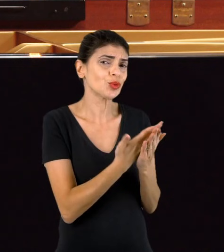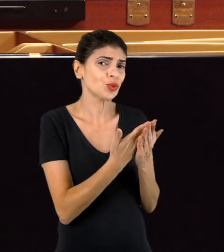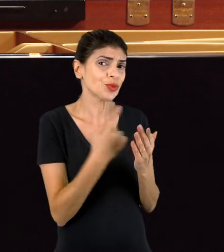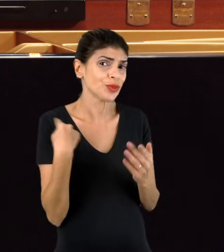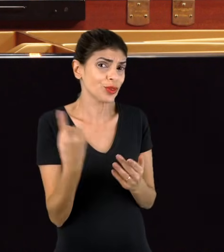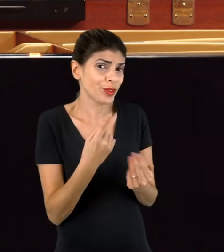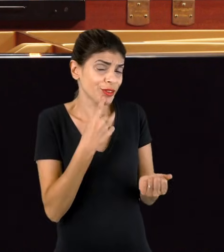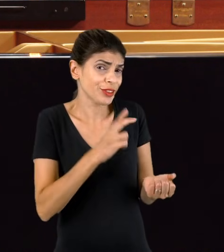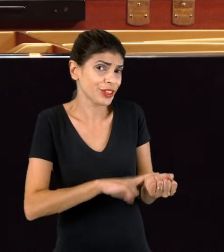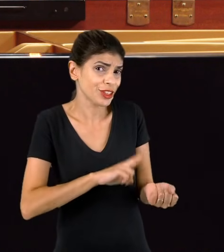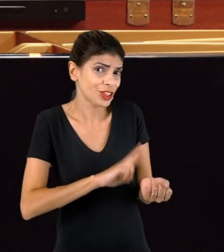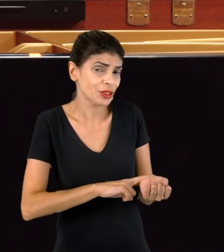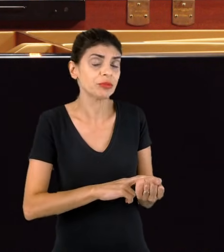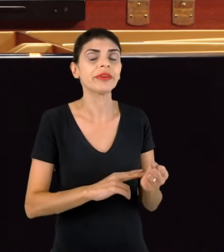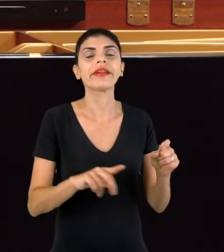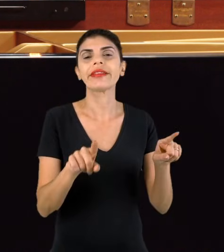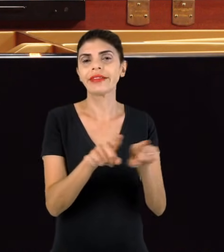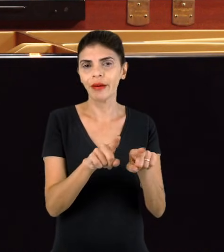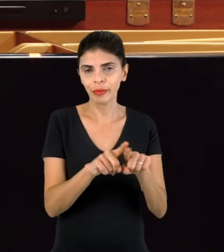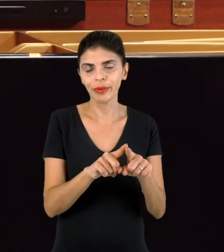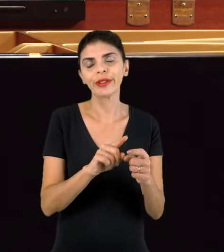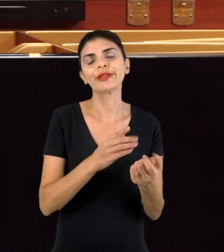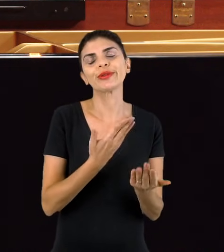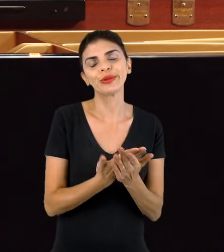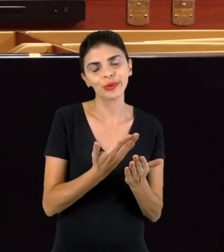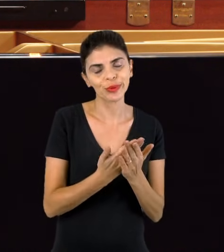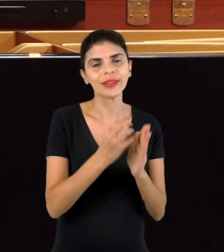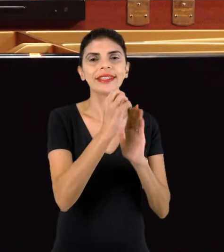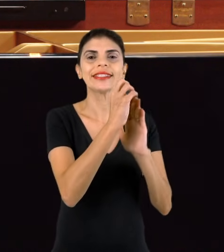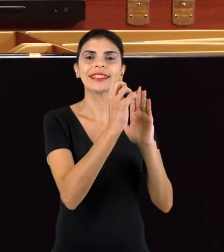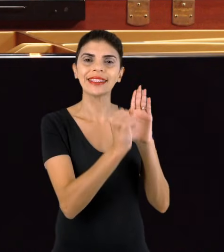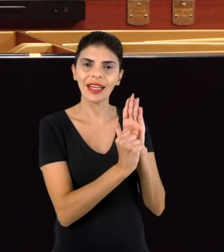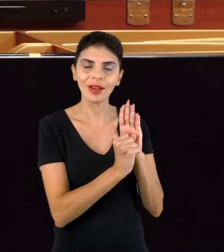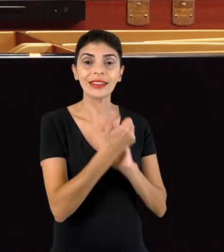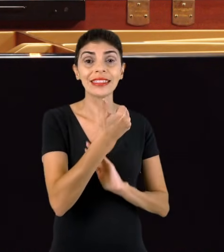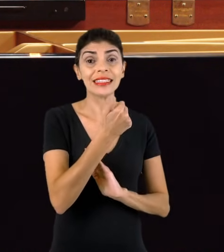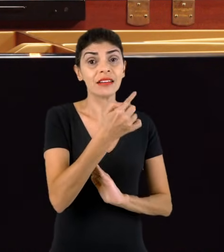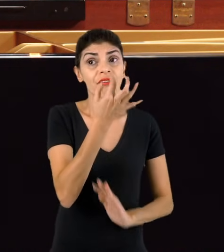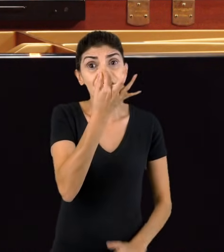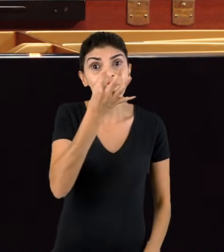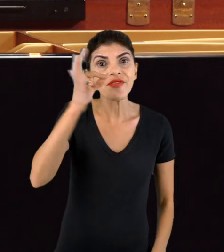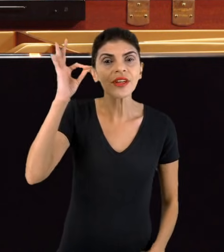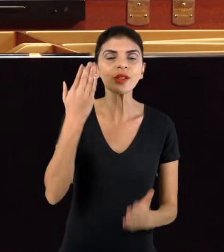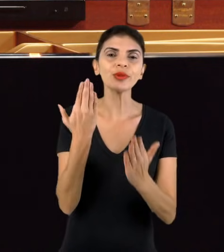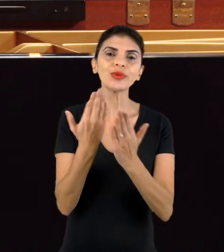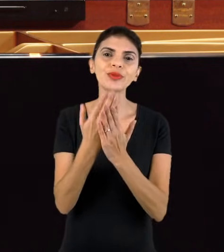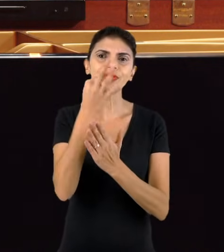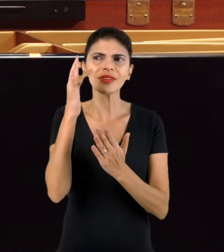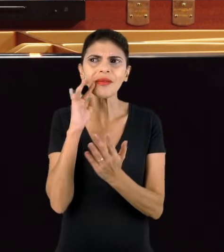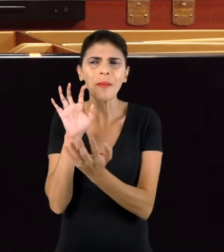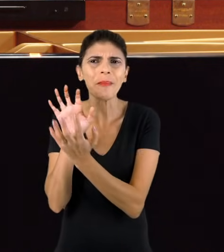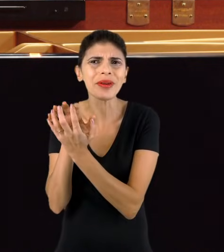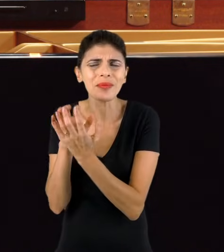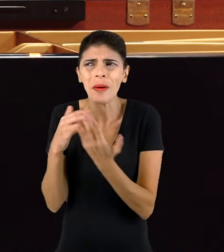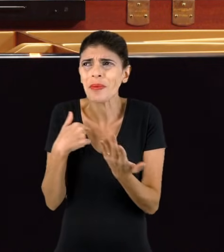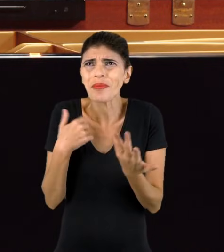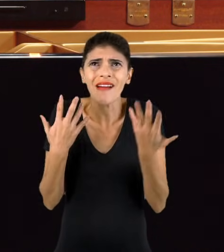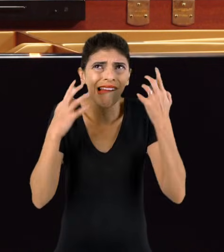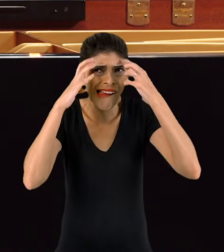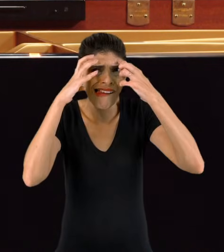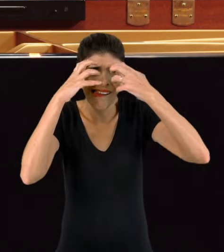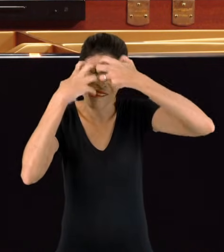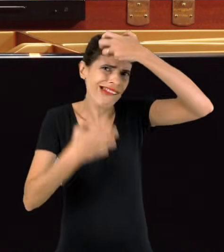estudar os nossos ritmos, ele também ia estudar a música do século XVII. E aí é um francês estudando a música francesa em Pernambuco. Isso para